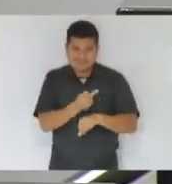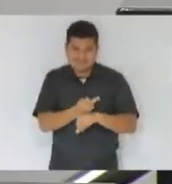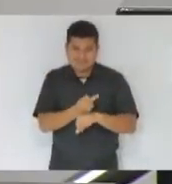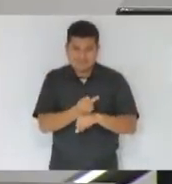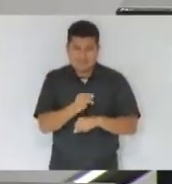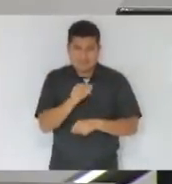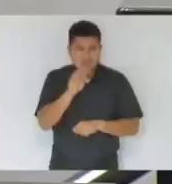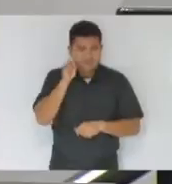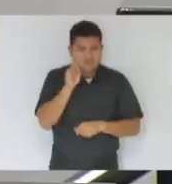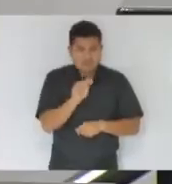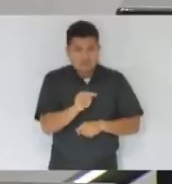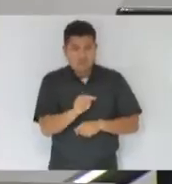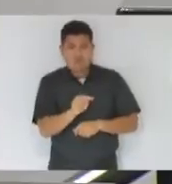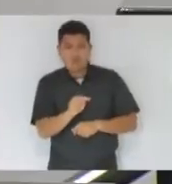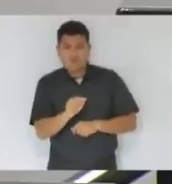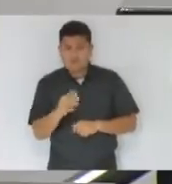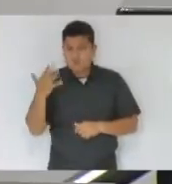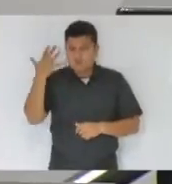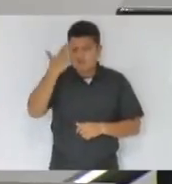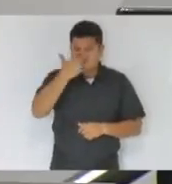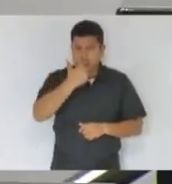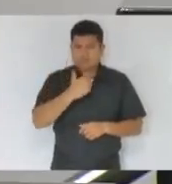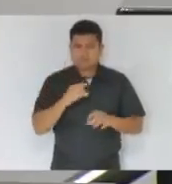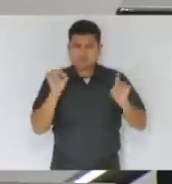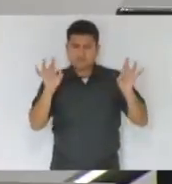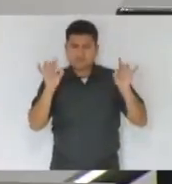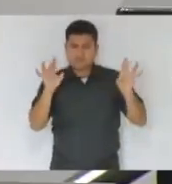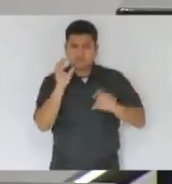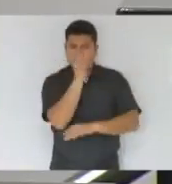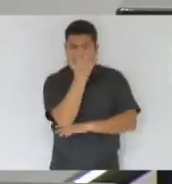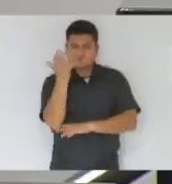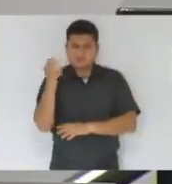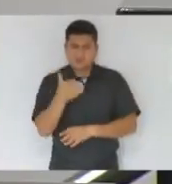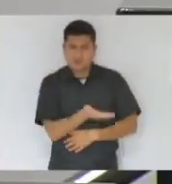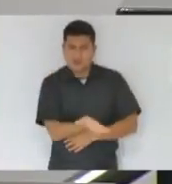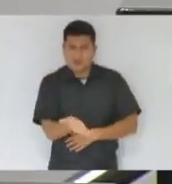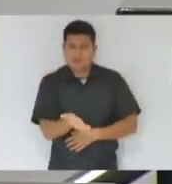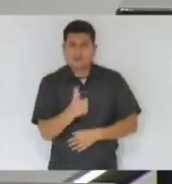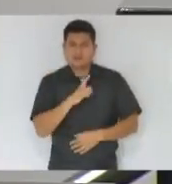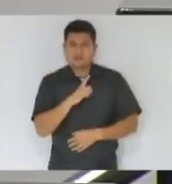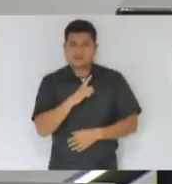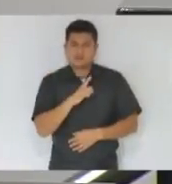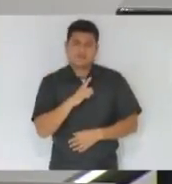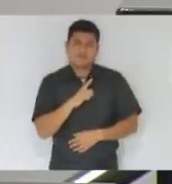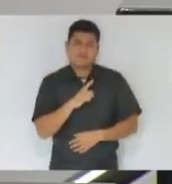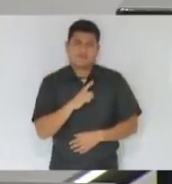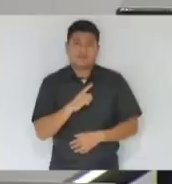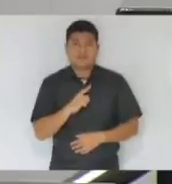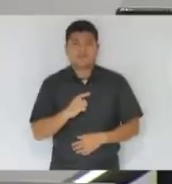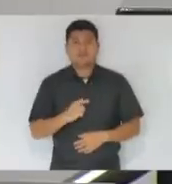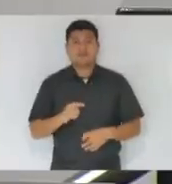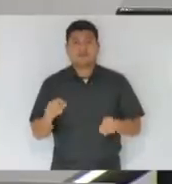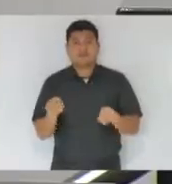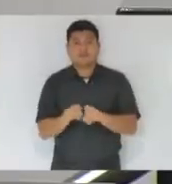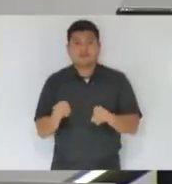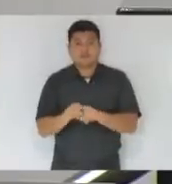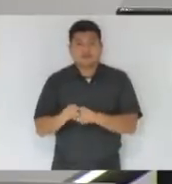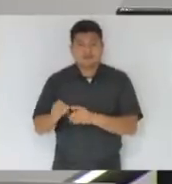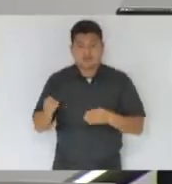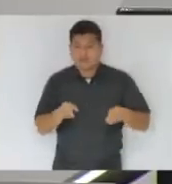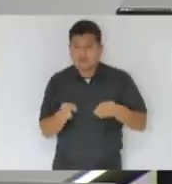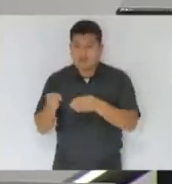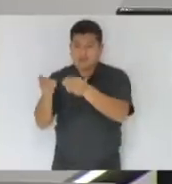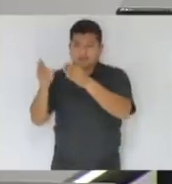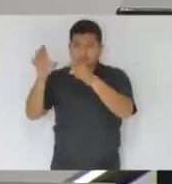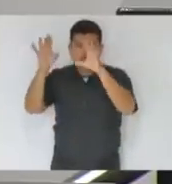beleza extraordinária que a natureza nos dá de forma tão exuberante. Bem como Caminhos da Neve.